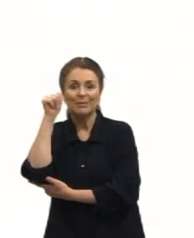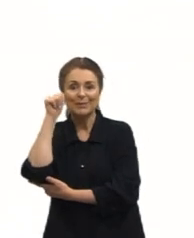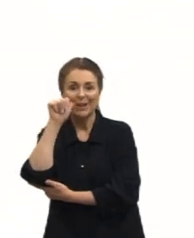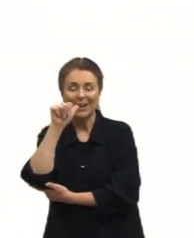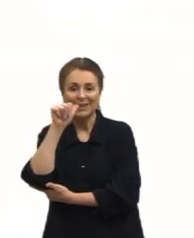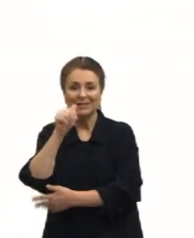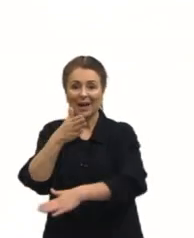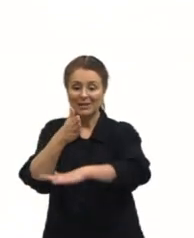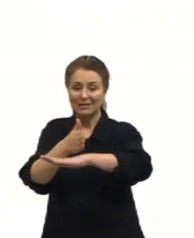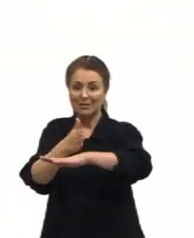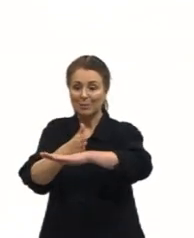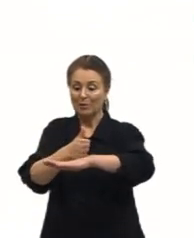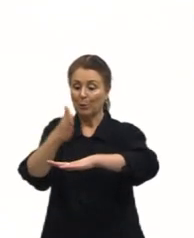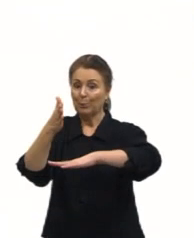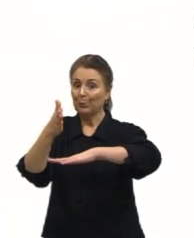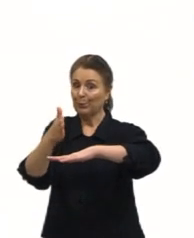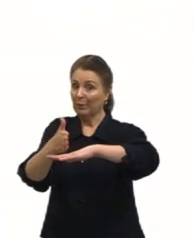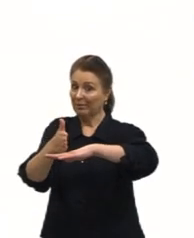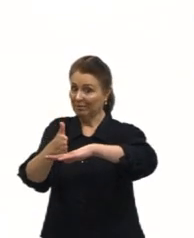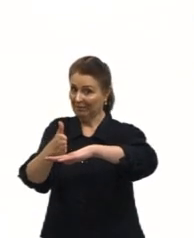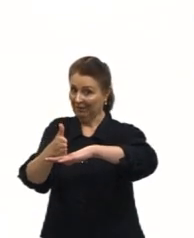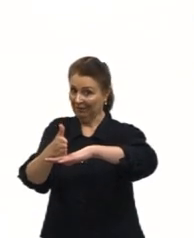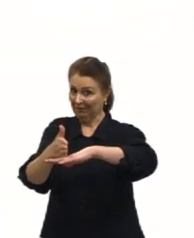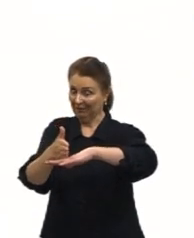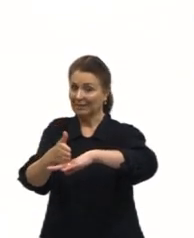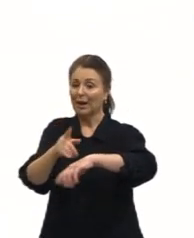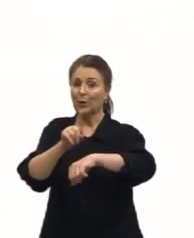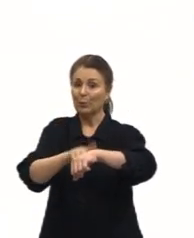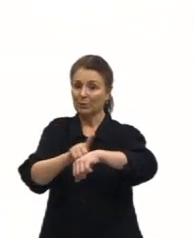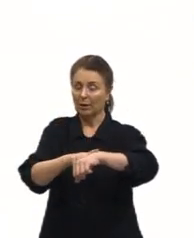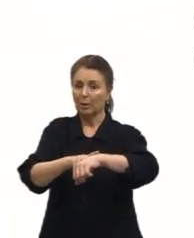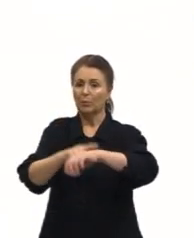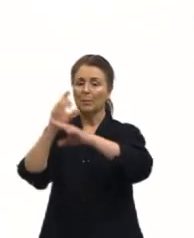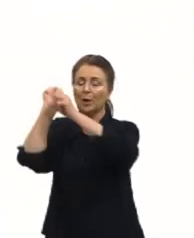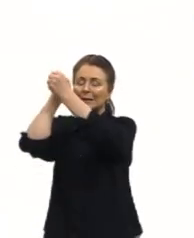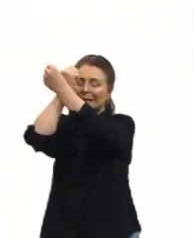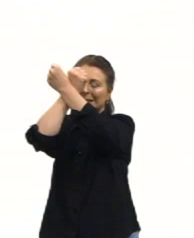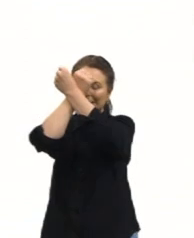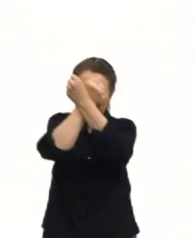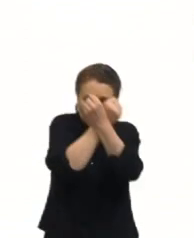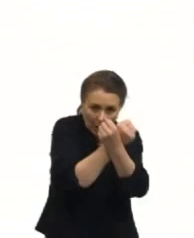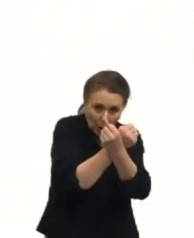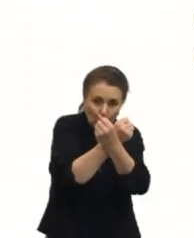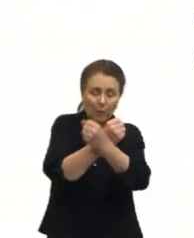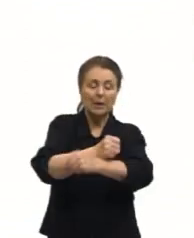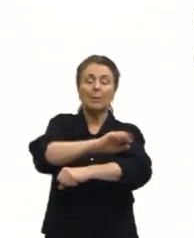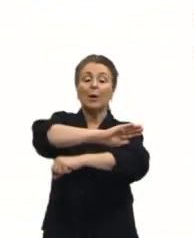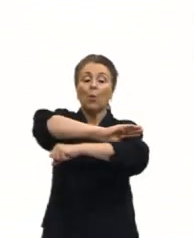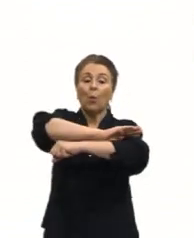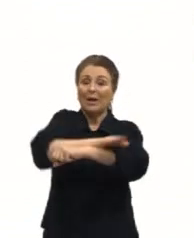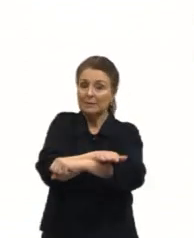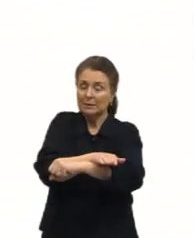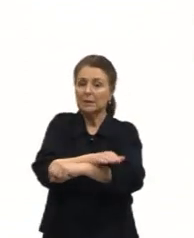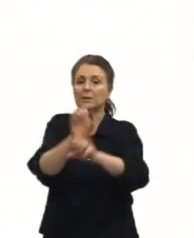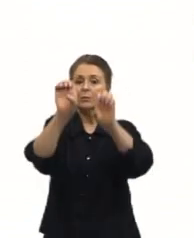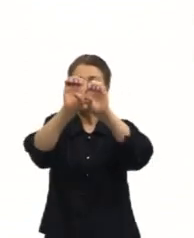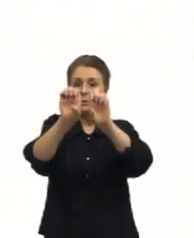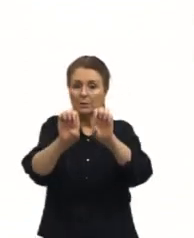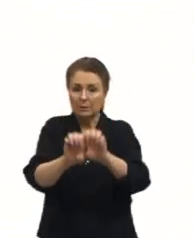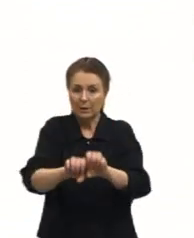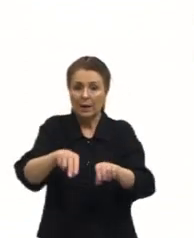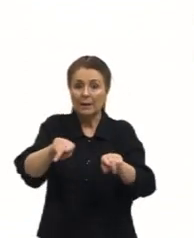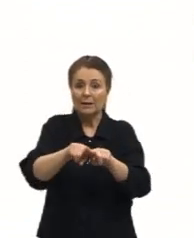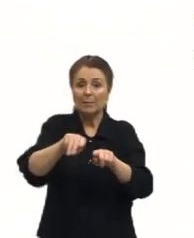de idade média e moderna questões sobre a escravidão e o racismo estrutural né Essa questão da Carolina Maria de Jesus também